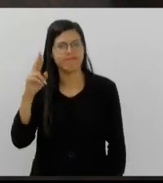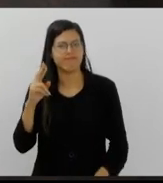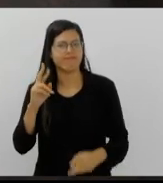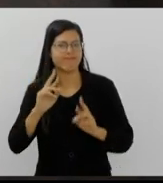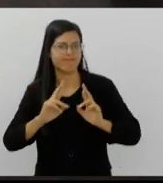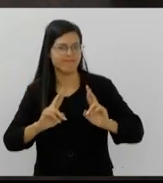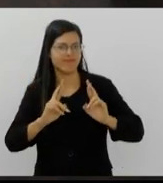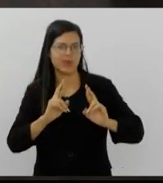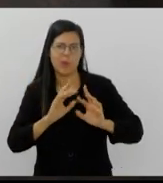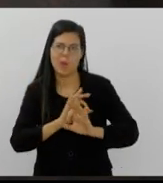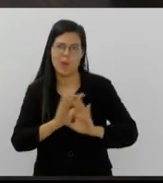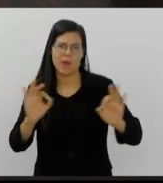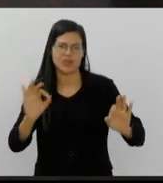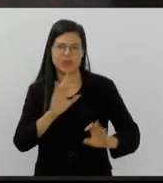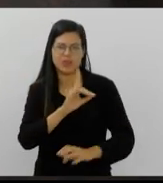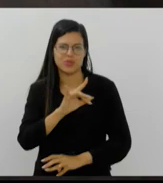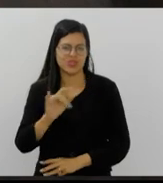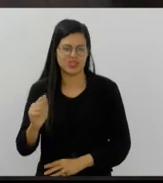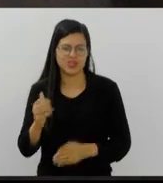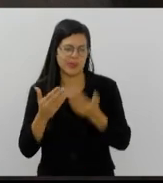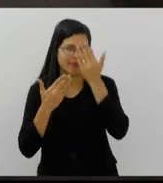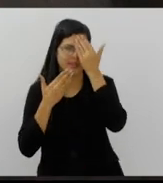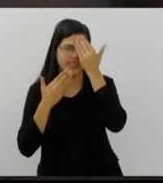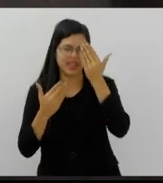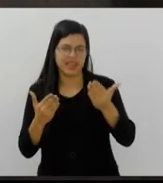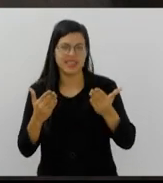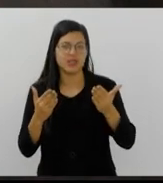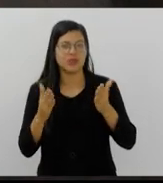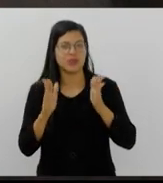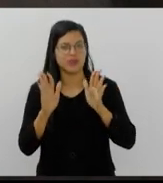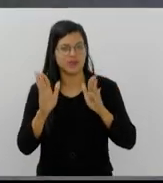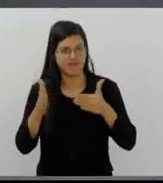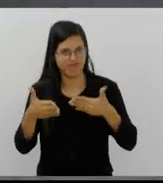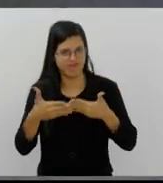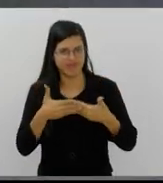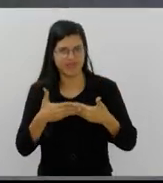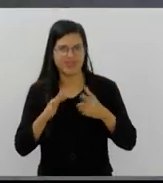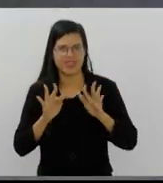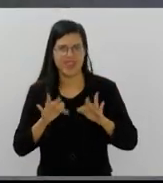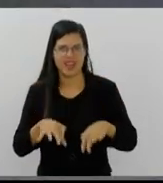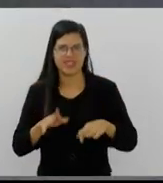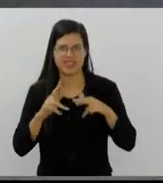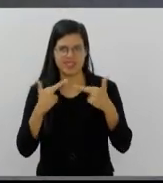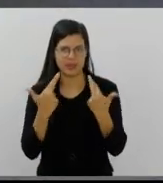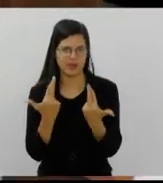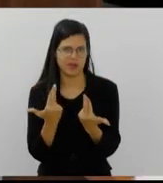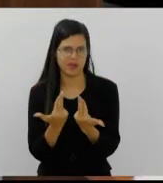um excelente dia. Muito obrigada. Eu declaro encerrada esta sessão.